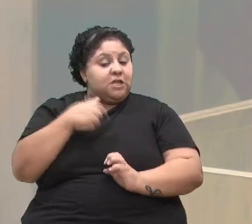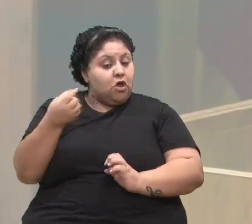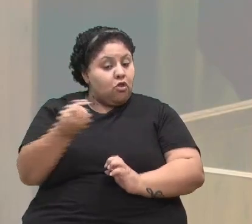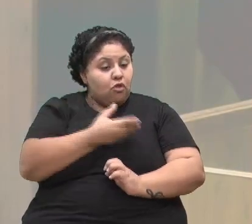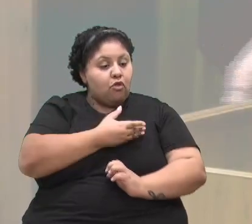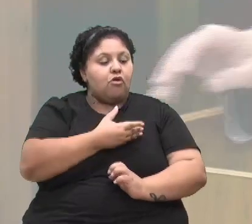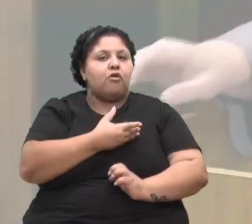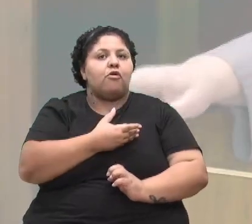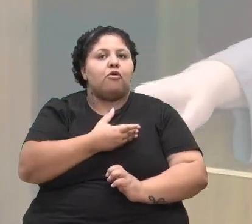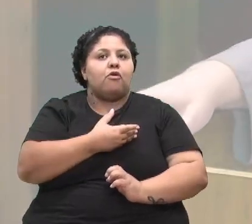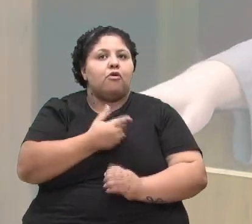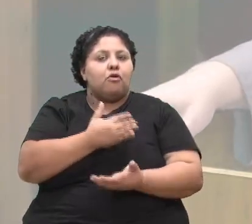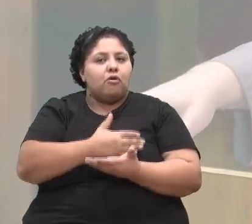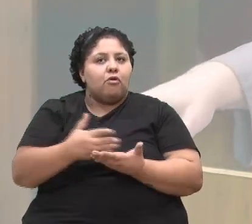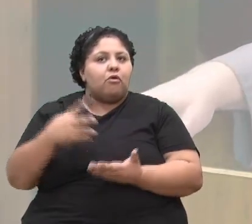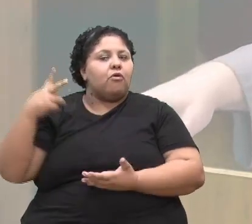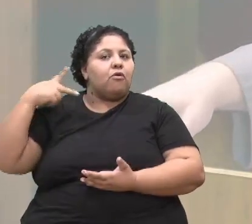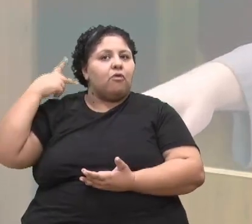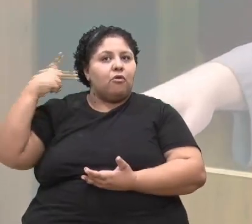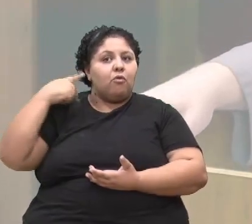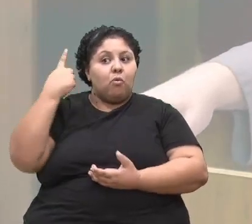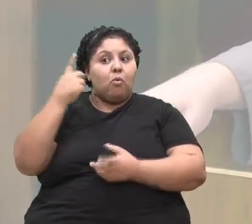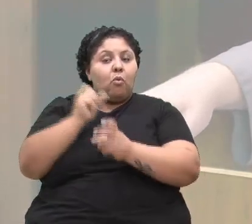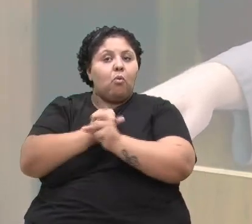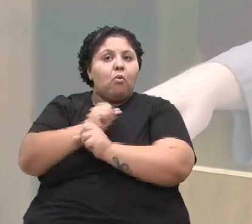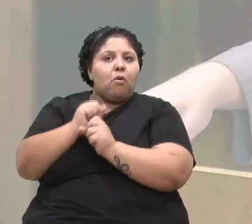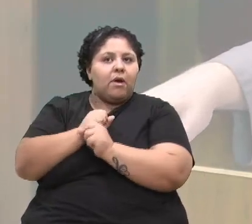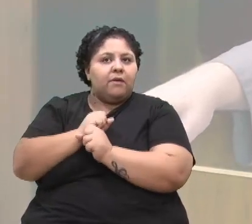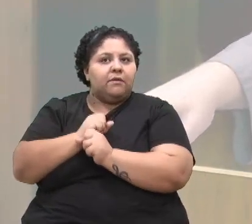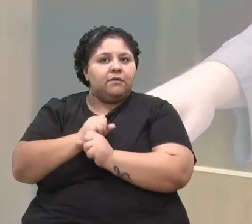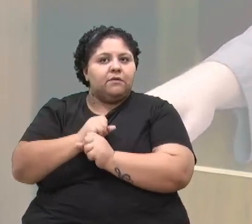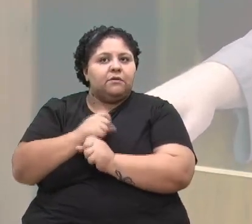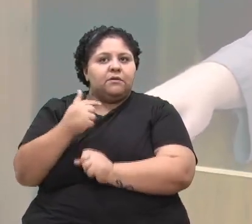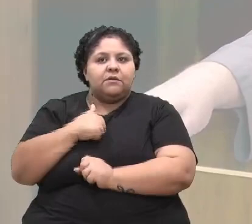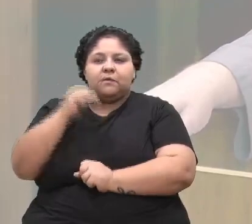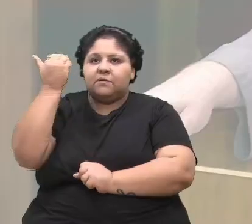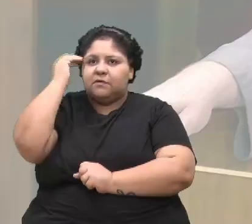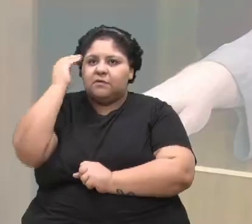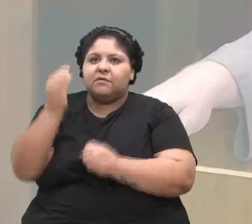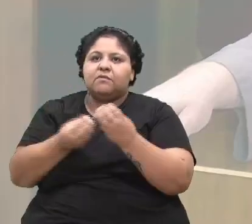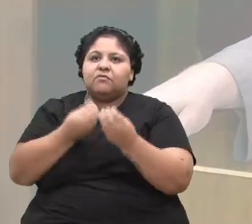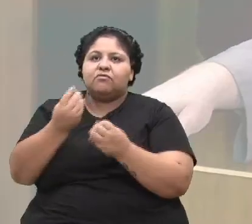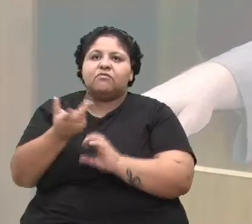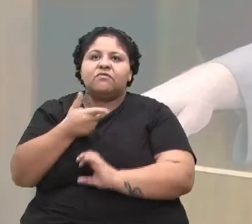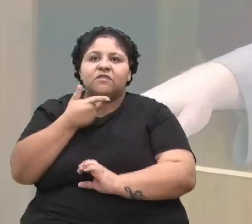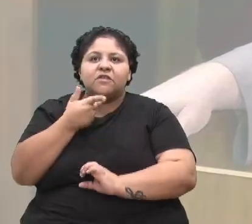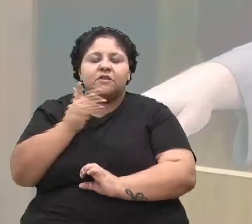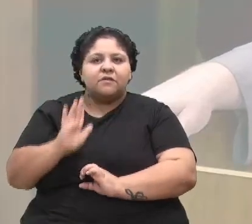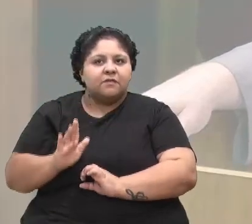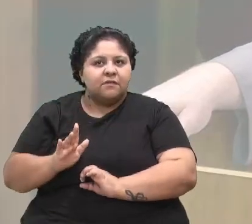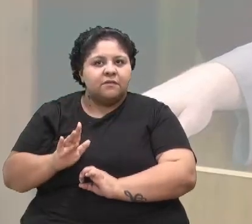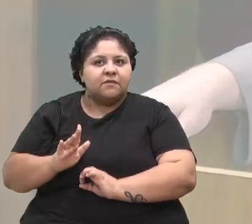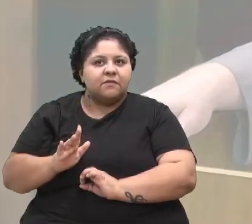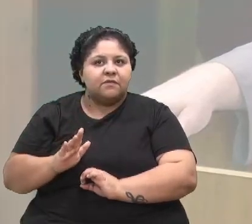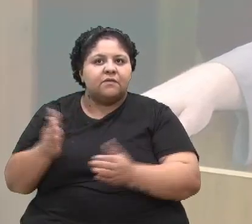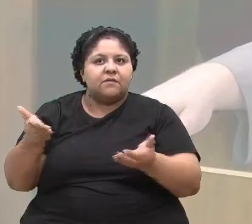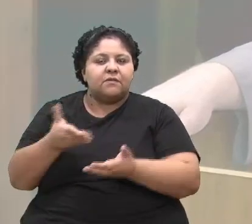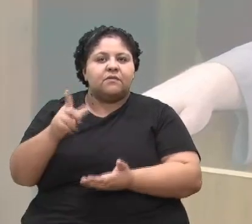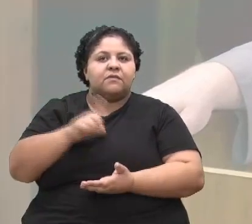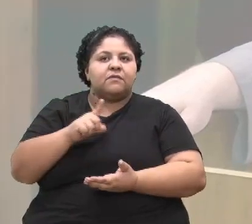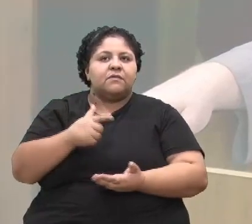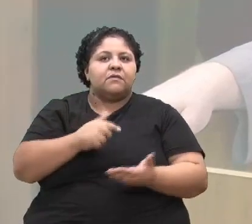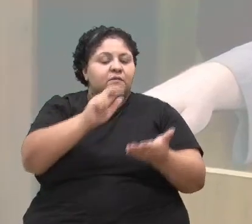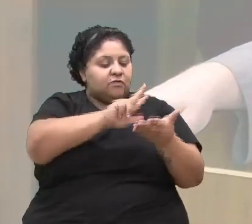Eu entrei na política exatamente 1 ano. Eu não sabia nem o que falar. Hoje eu tenho